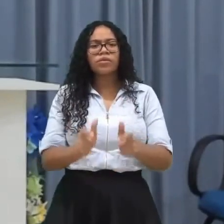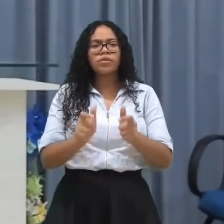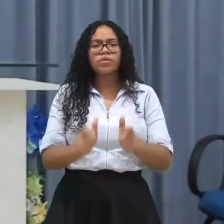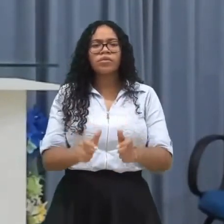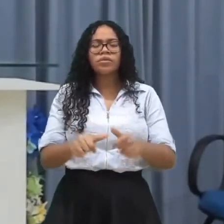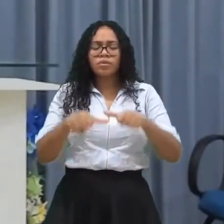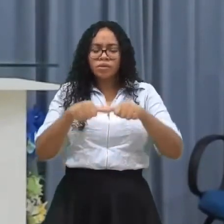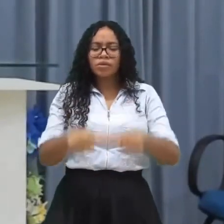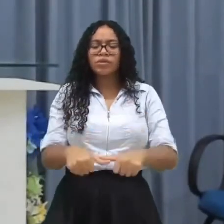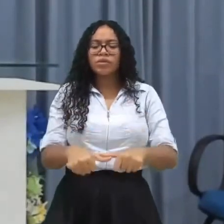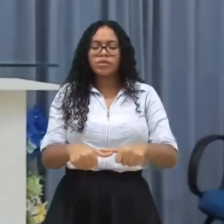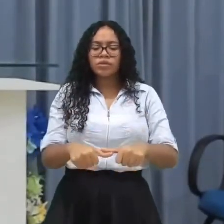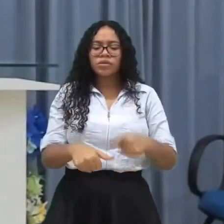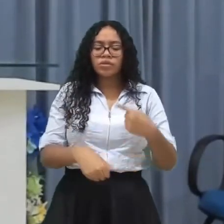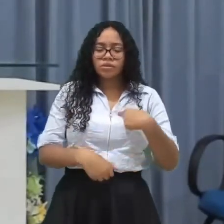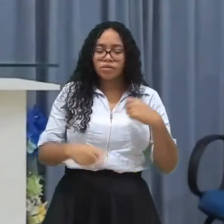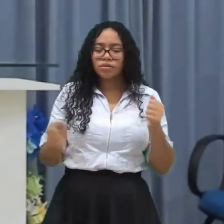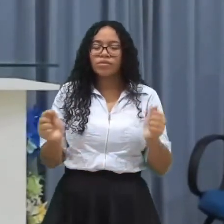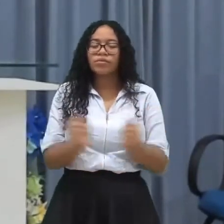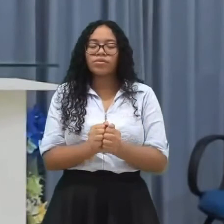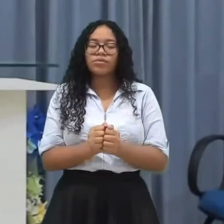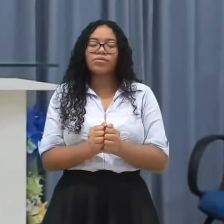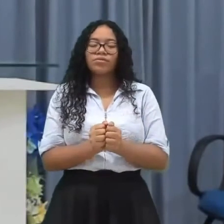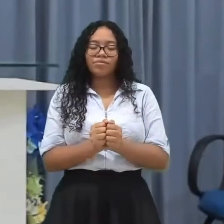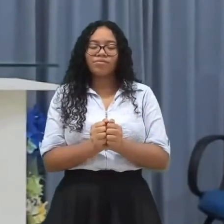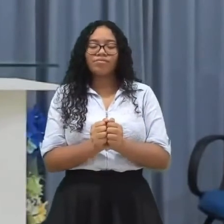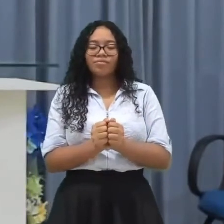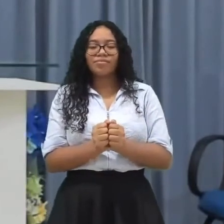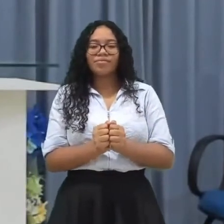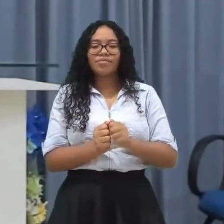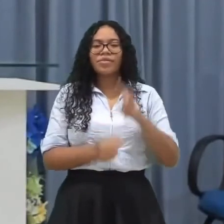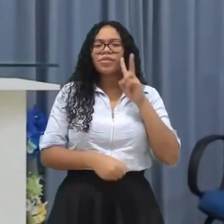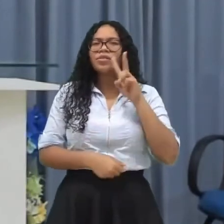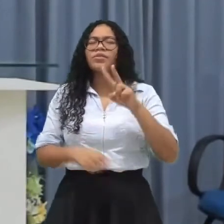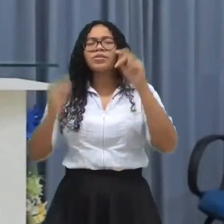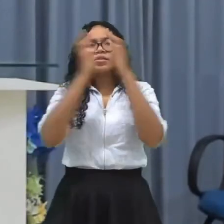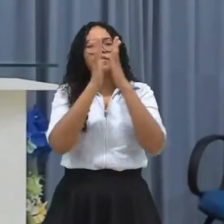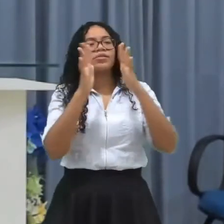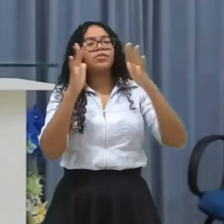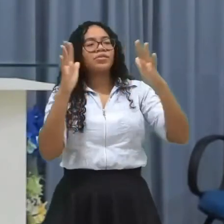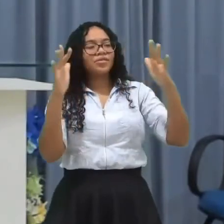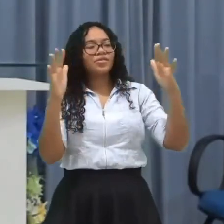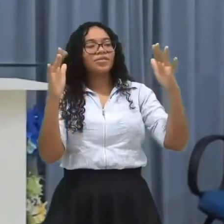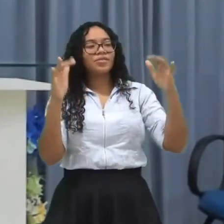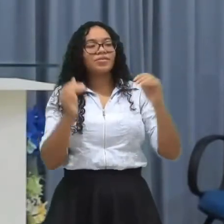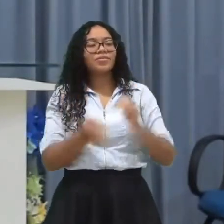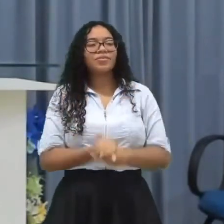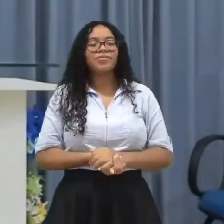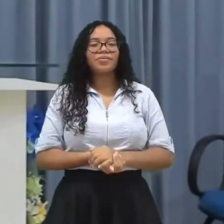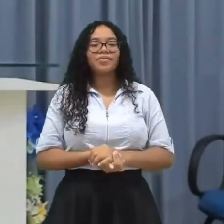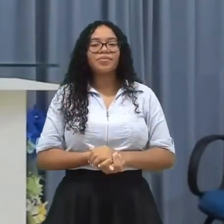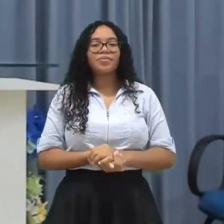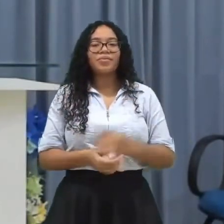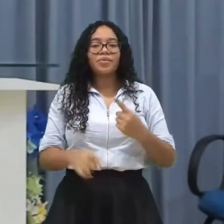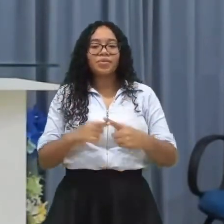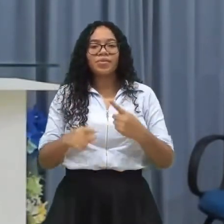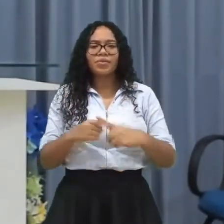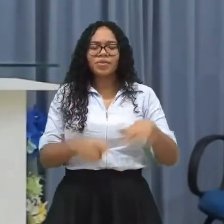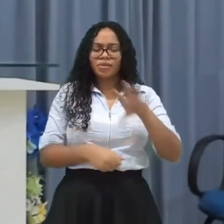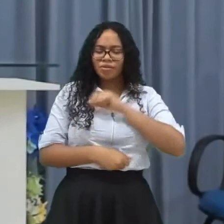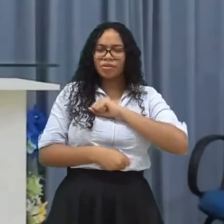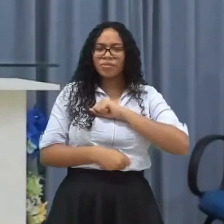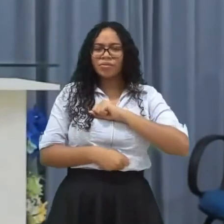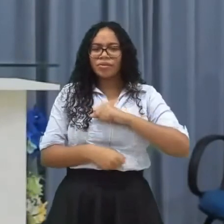estejam comigo, para que vejam a minha glória que me deste, porque tu me has amado antes da criação